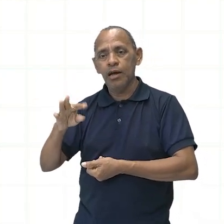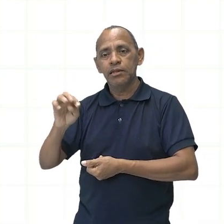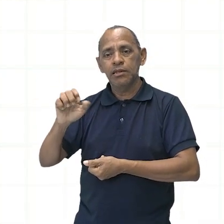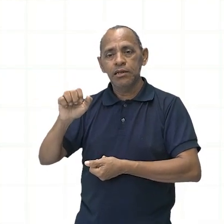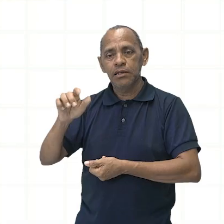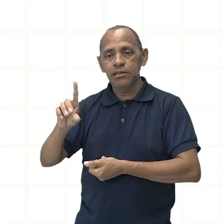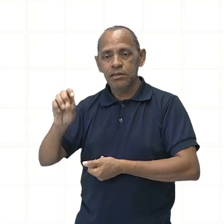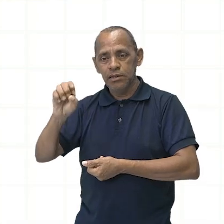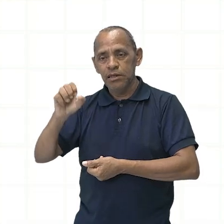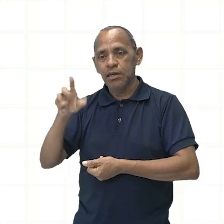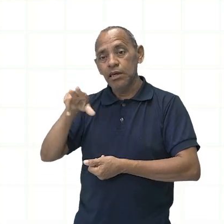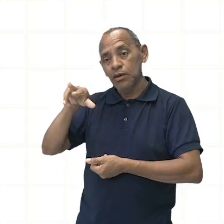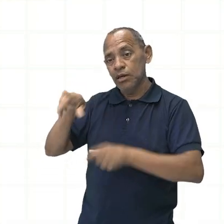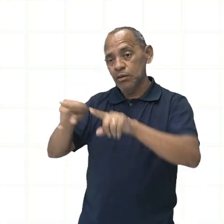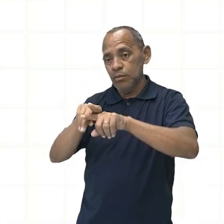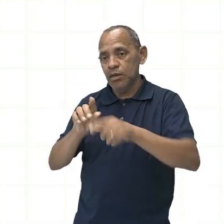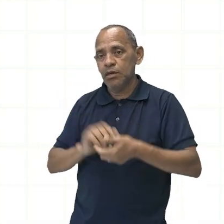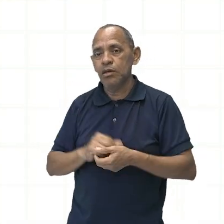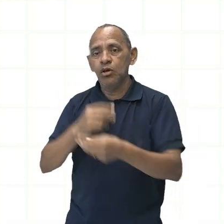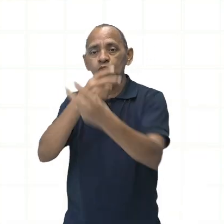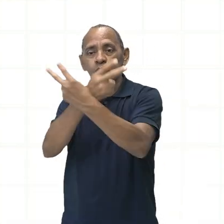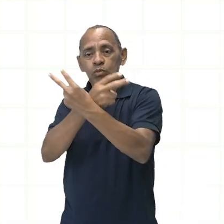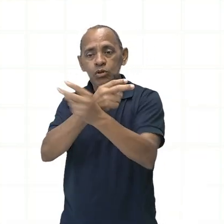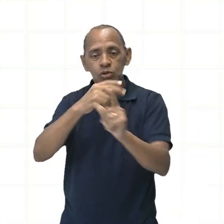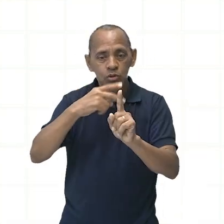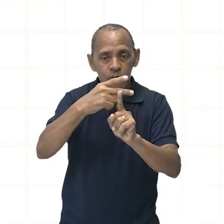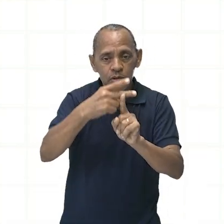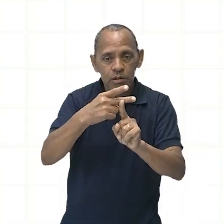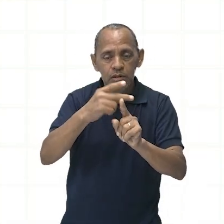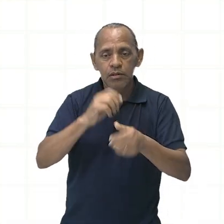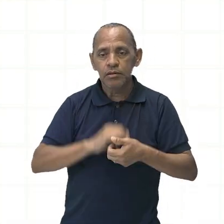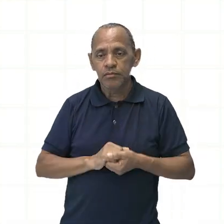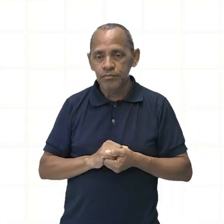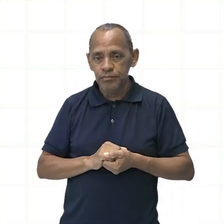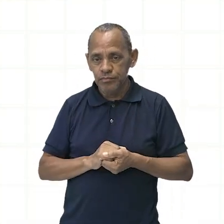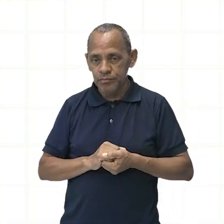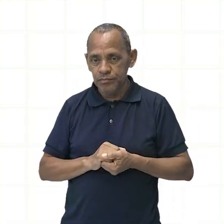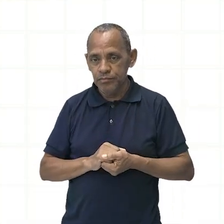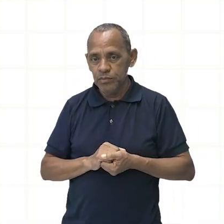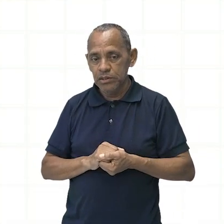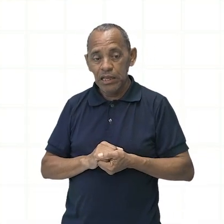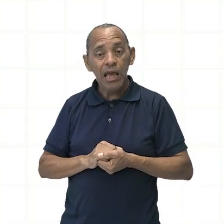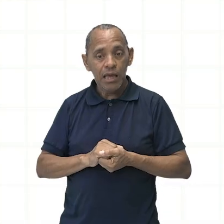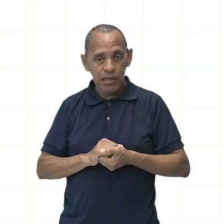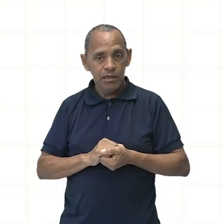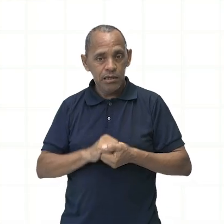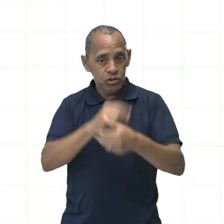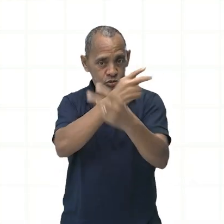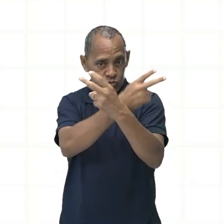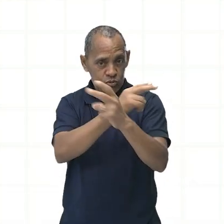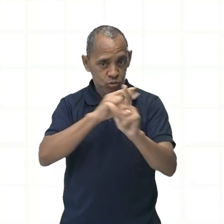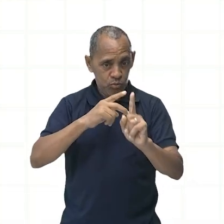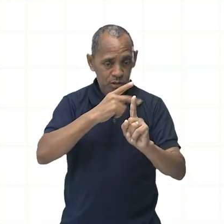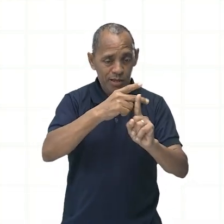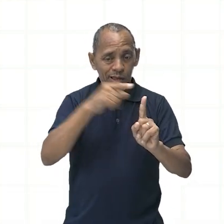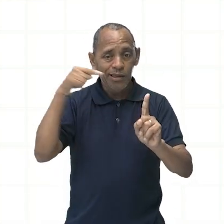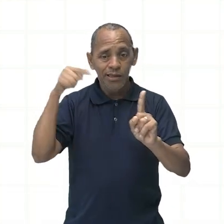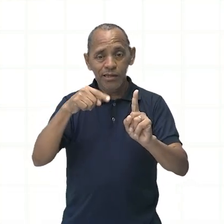Nada mais do que o cromossomo duplicado. Então, esse cromossomo duplicado, então, aqui